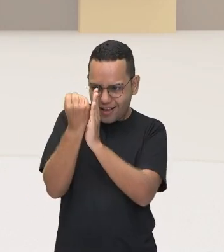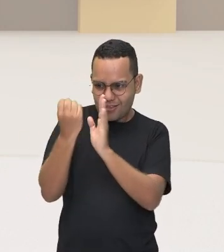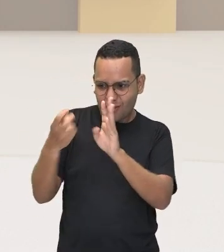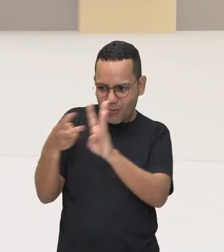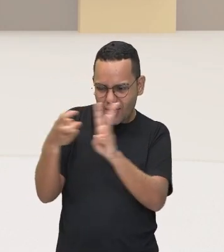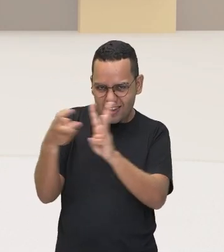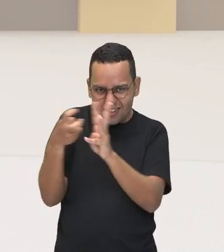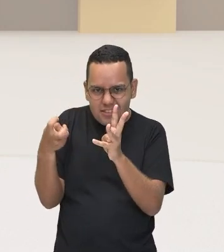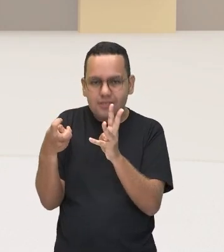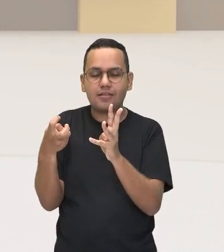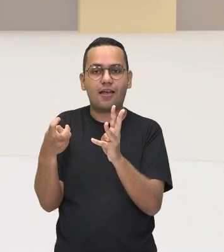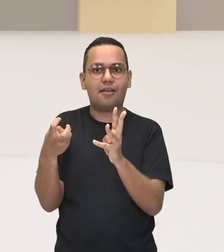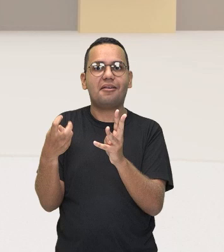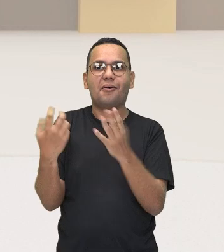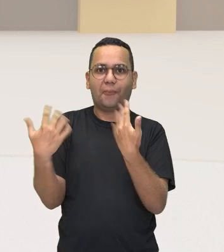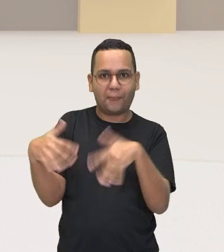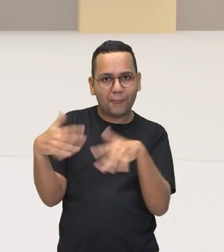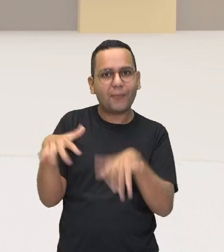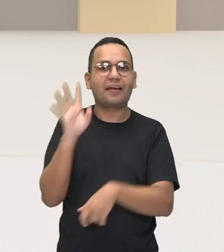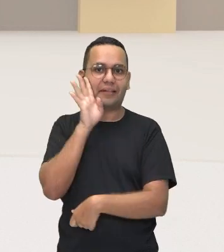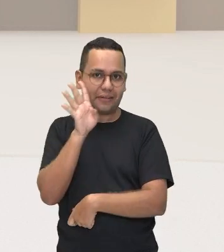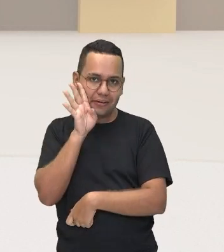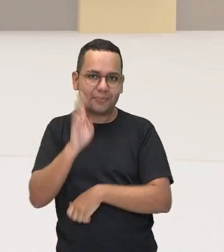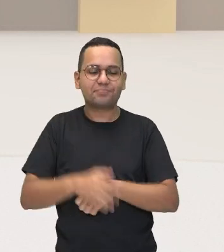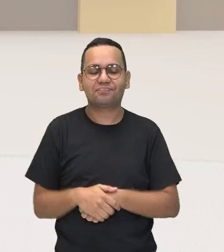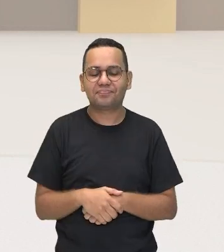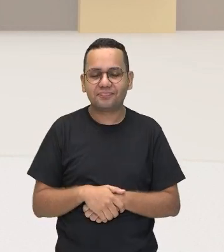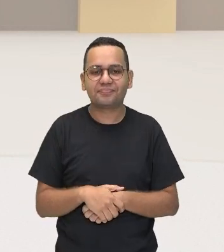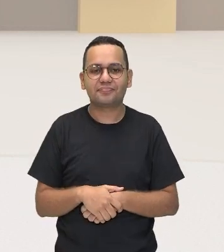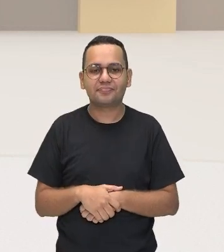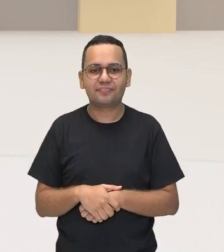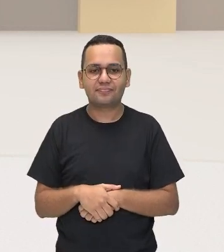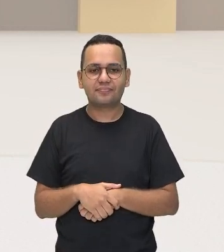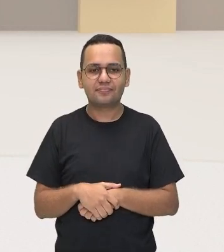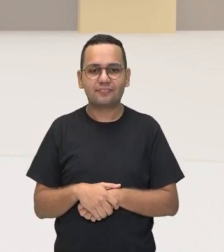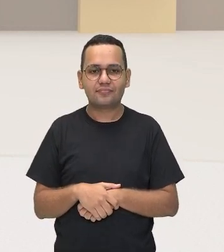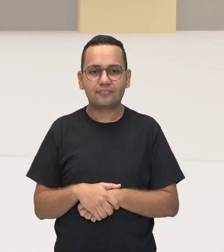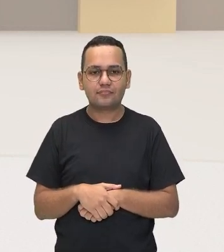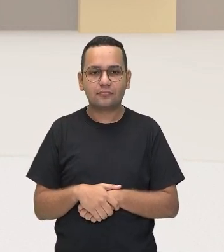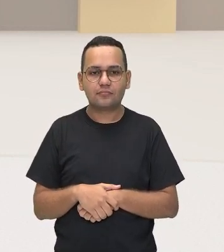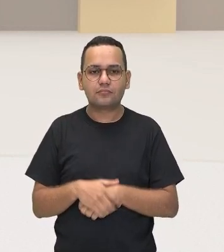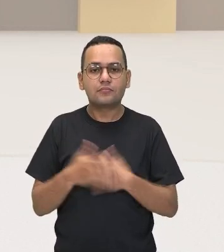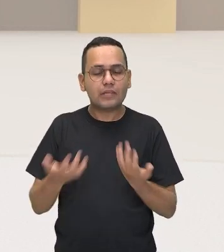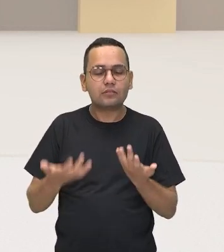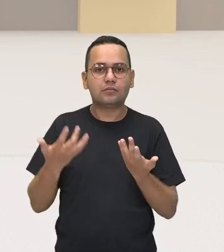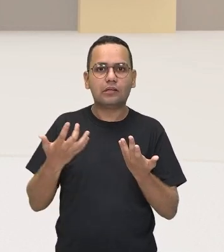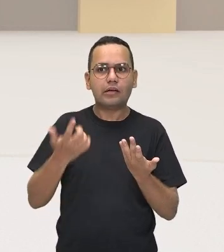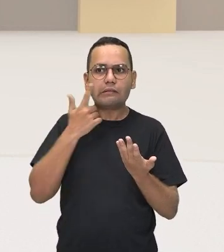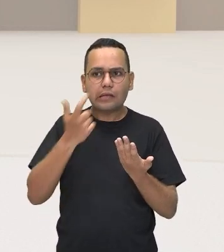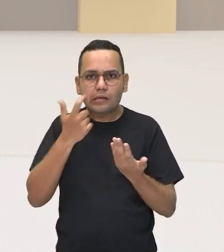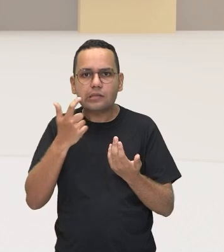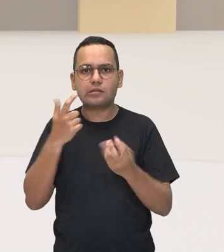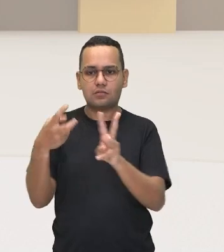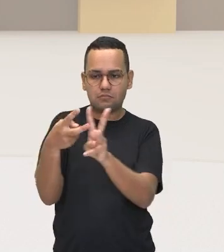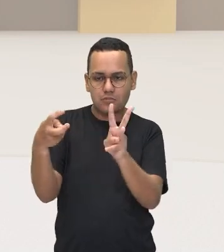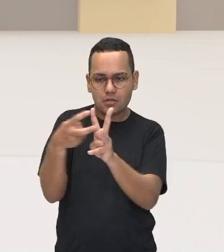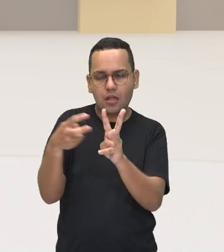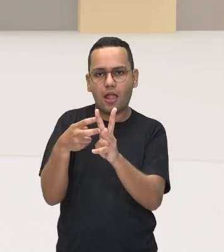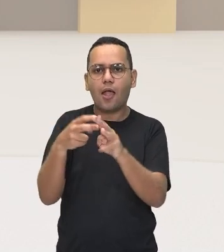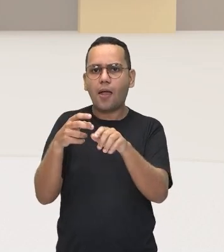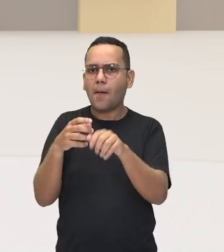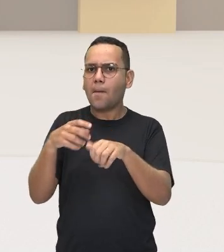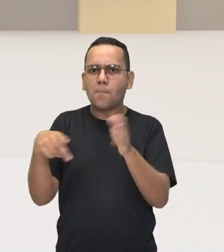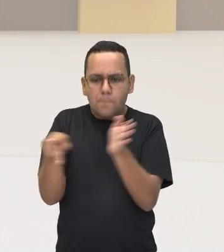proposta muito legal. Muito legal. Eu fico muito feliz também quando eu vejo, né, os nossos indígenas aí produzindo material que é, né, propriamente